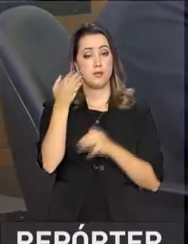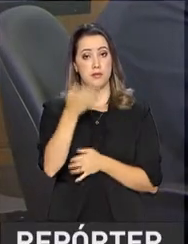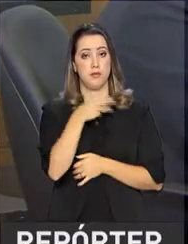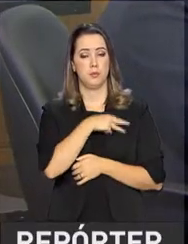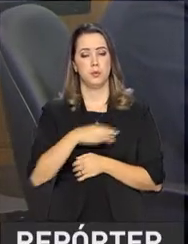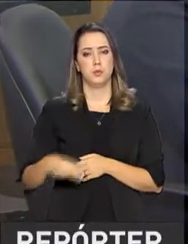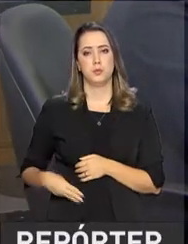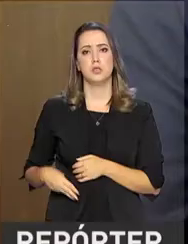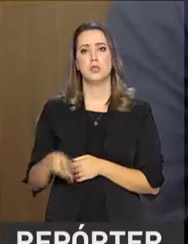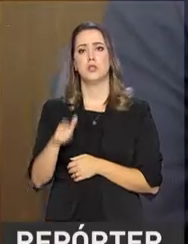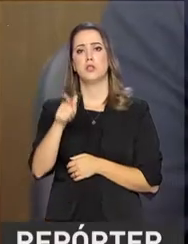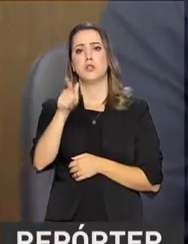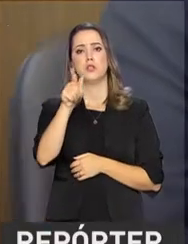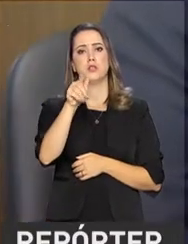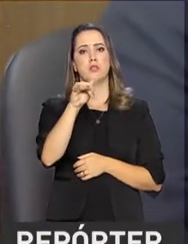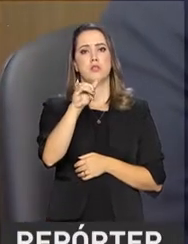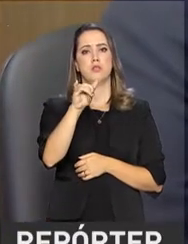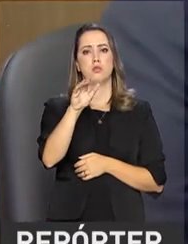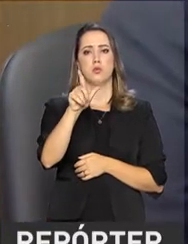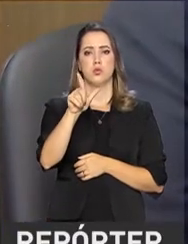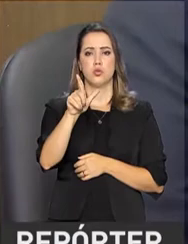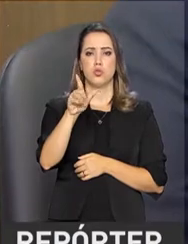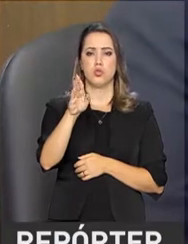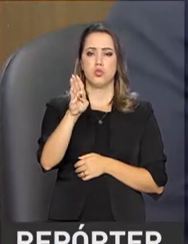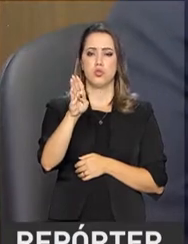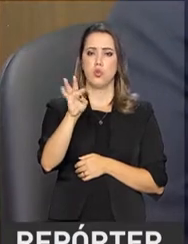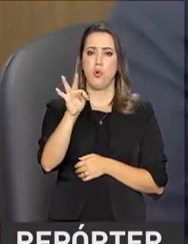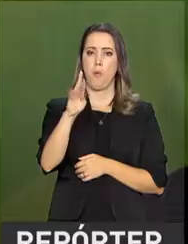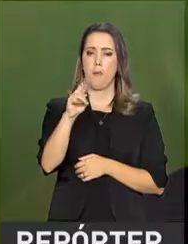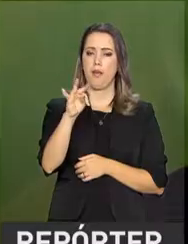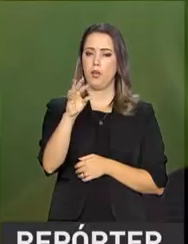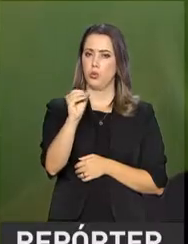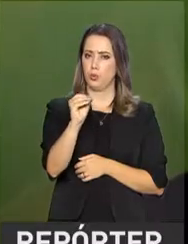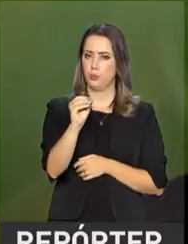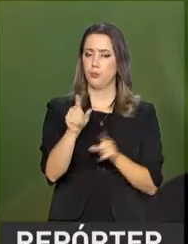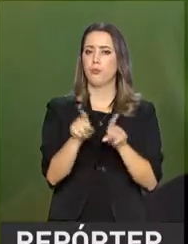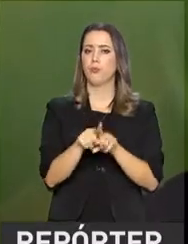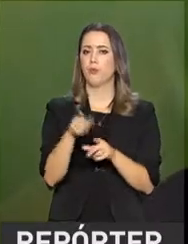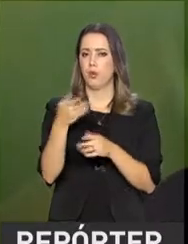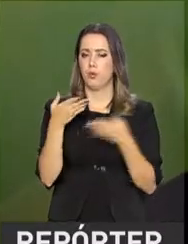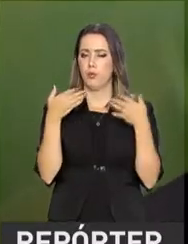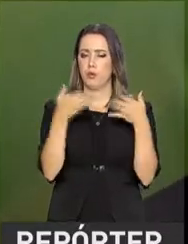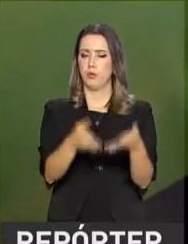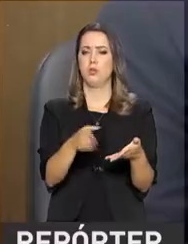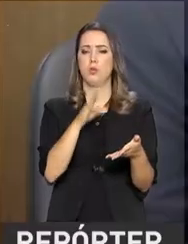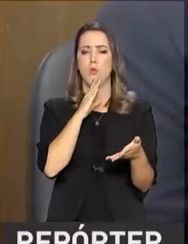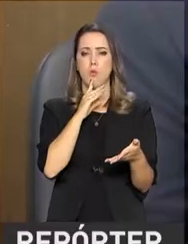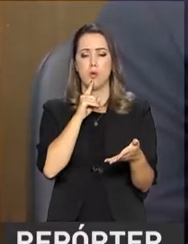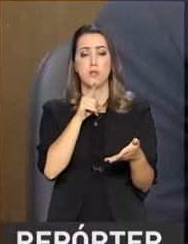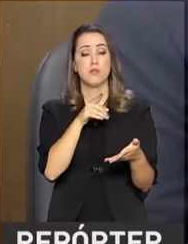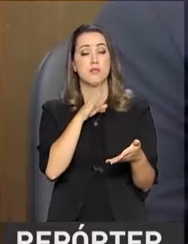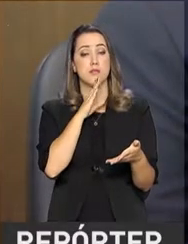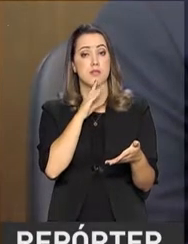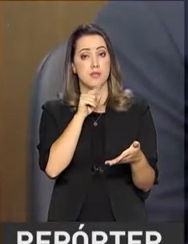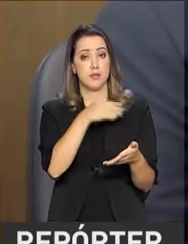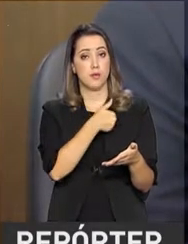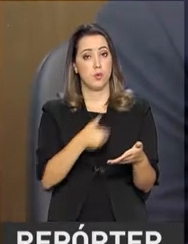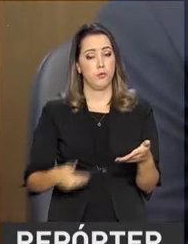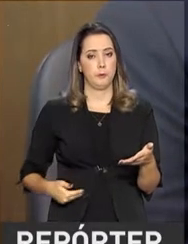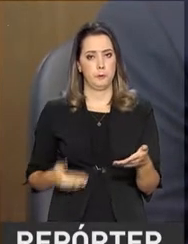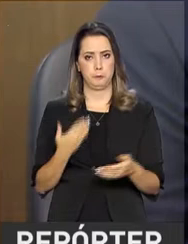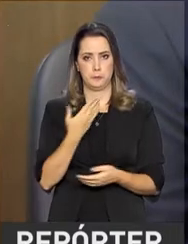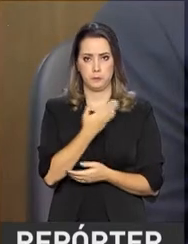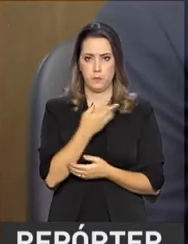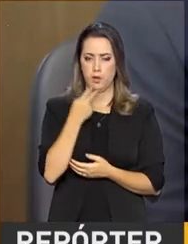pelo ministro gilberto kassab no programa por dentro do governo produzido pela tv nbr nós daremos a partir da